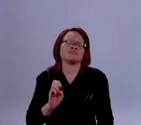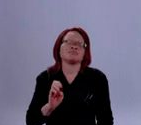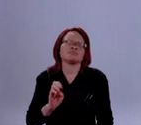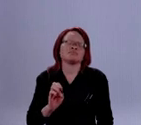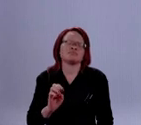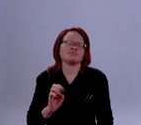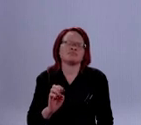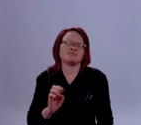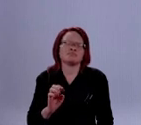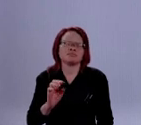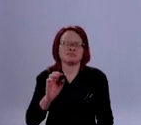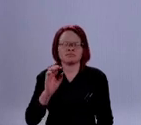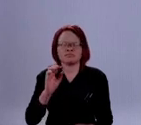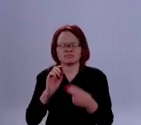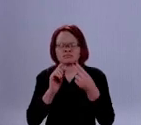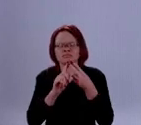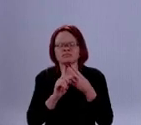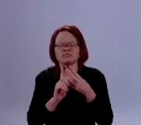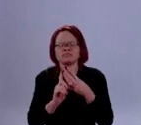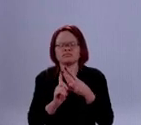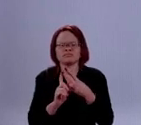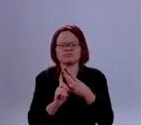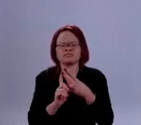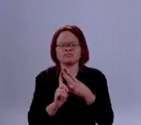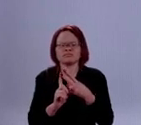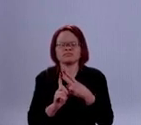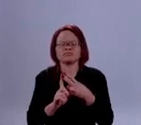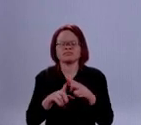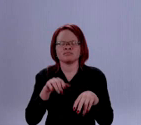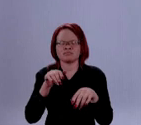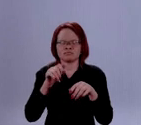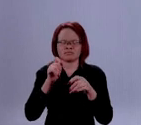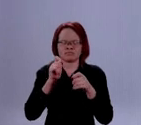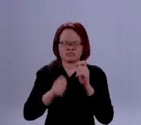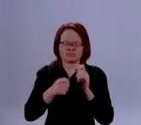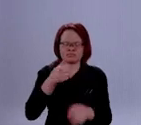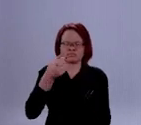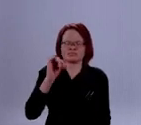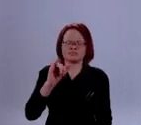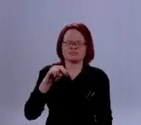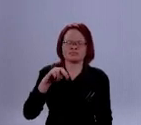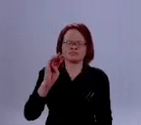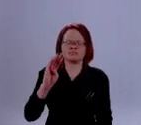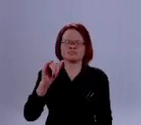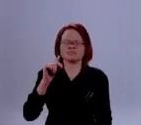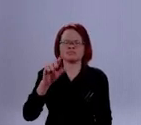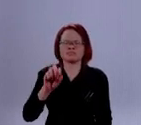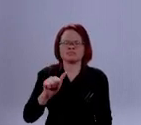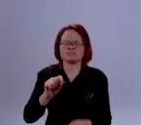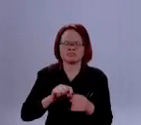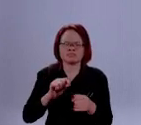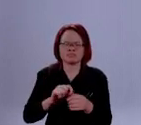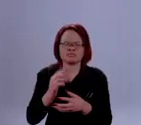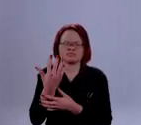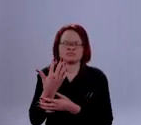eu advérbio pergunta número 2 A timbila foi feita a mão